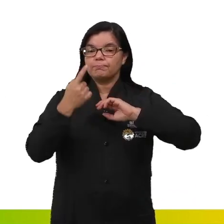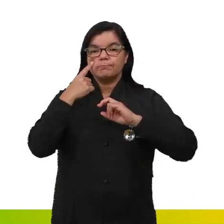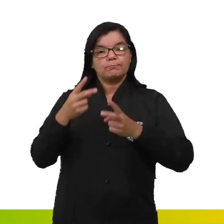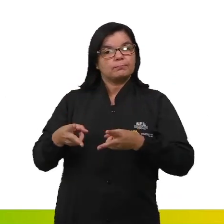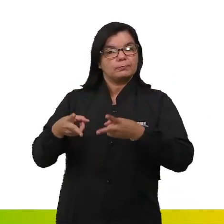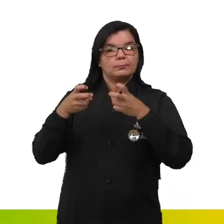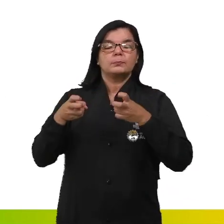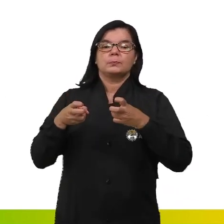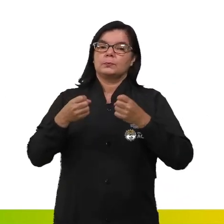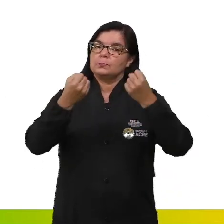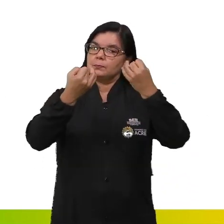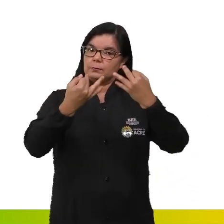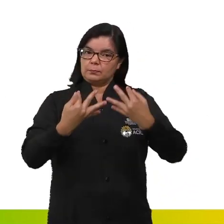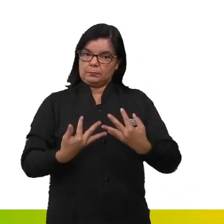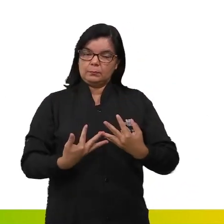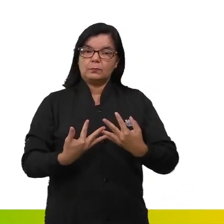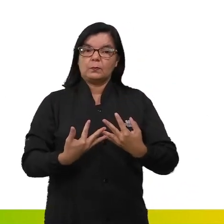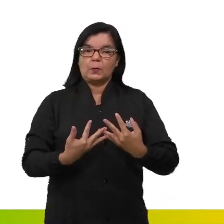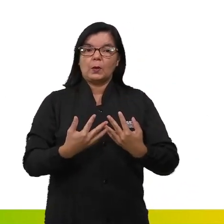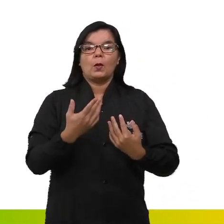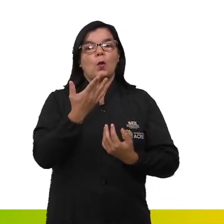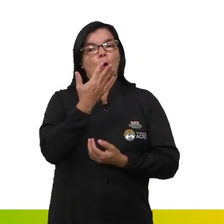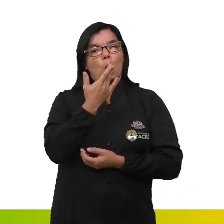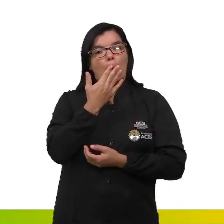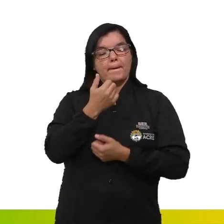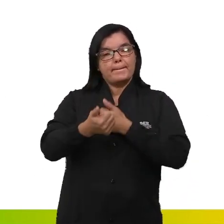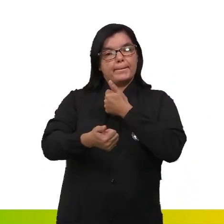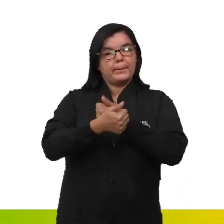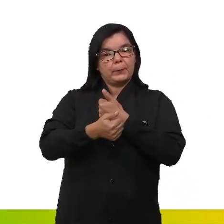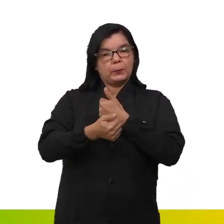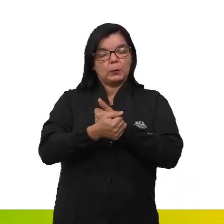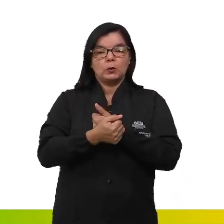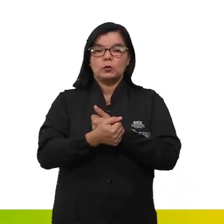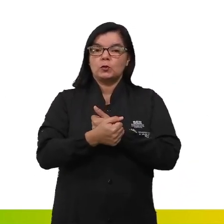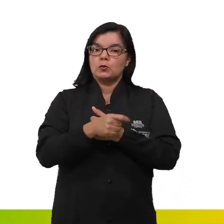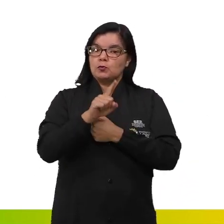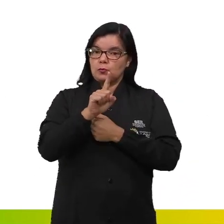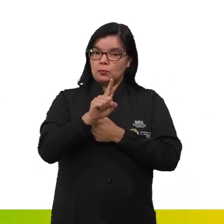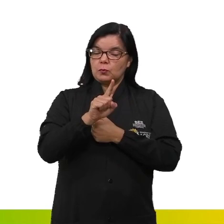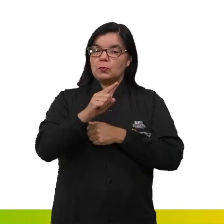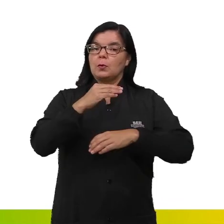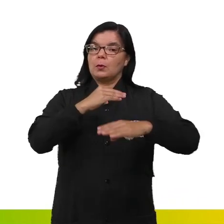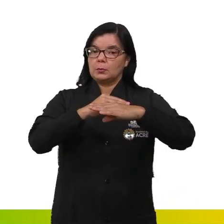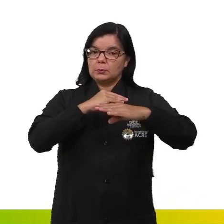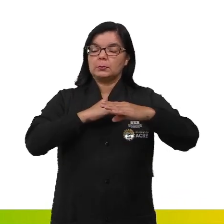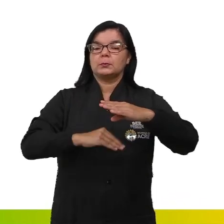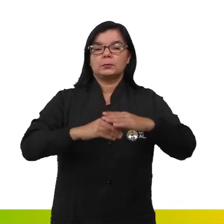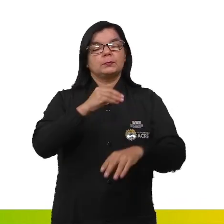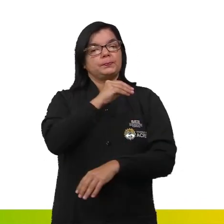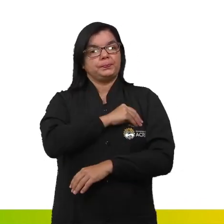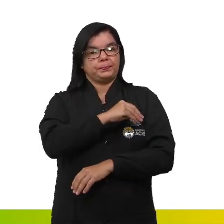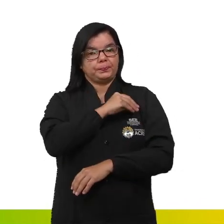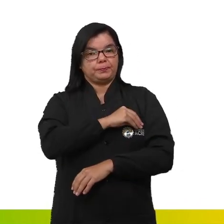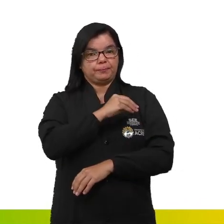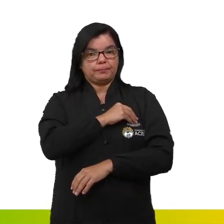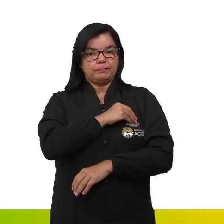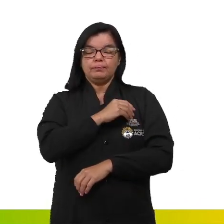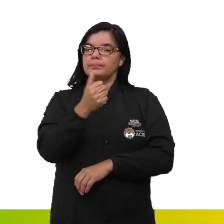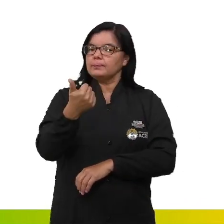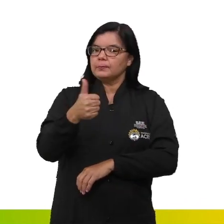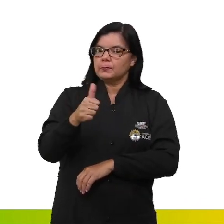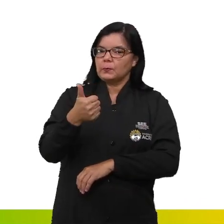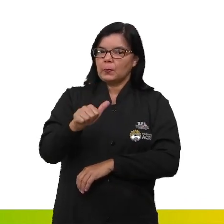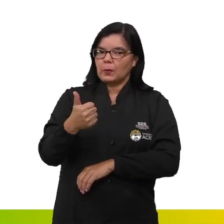percebe. Como eu já falei, nessa medida, quanto mais próximo de 1, maior a desigualdade de renda na região